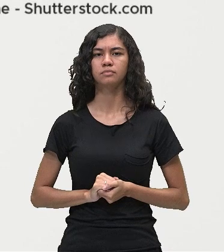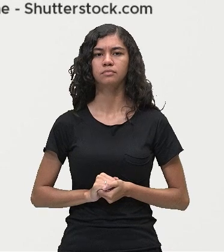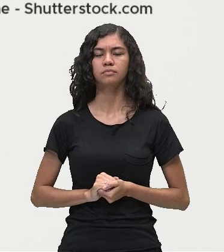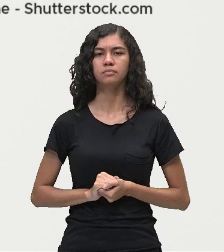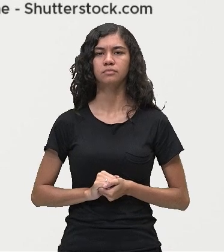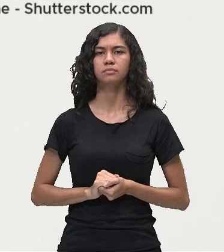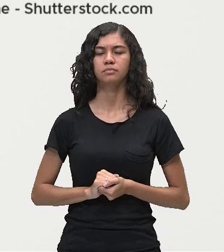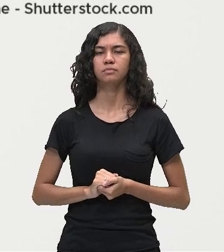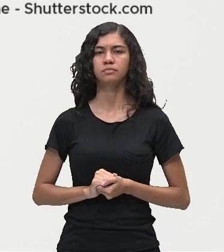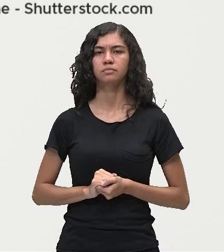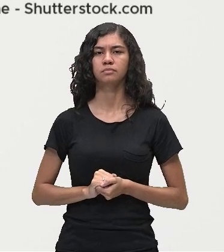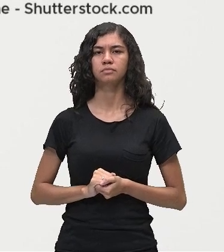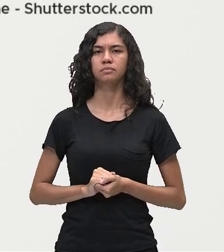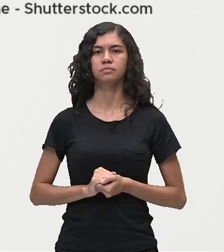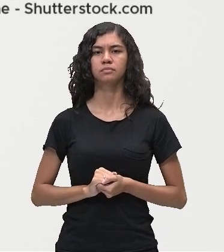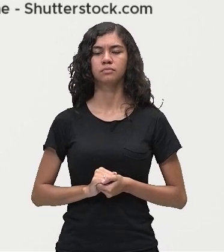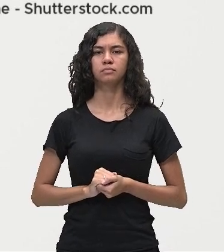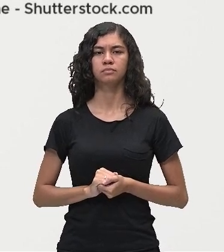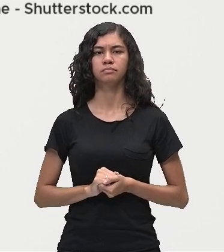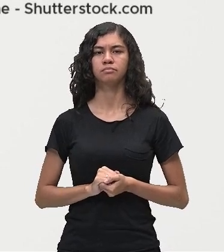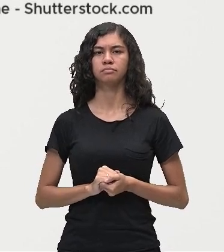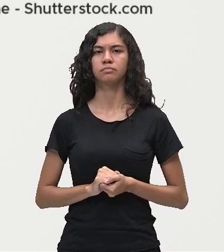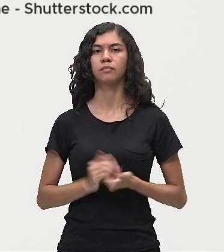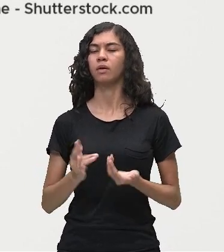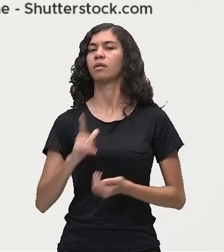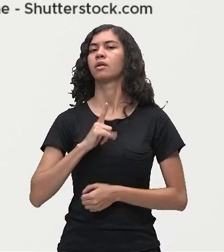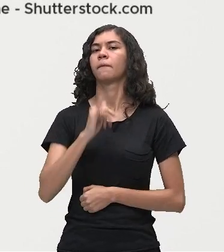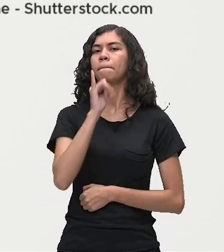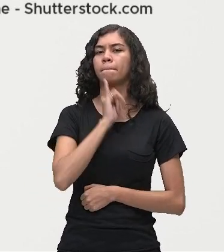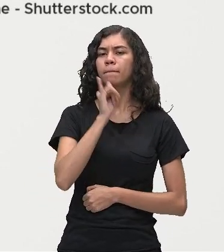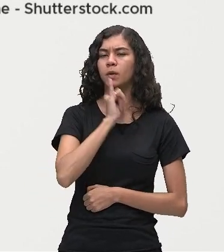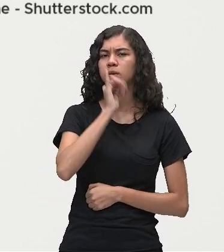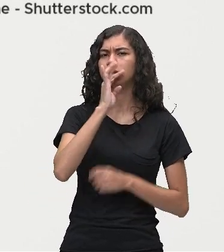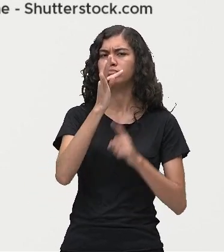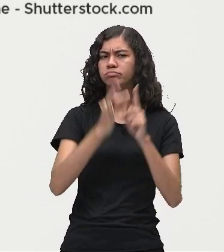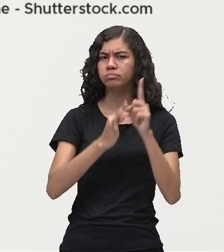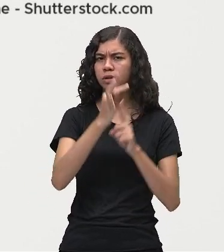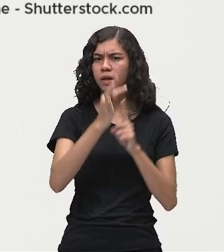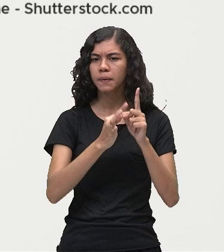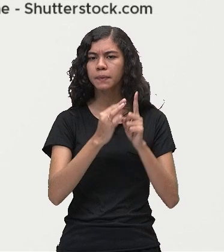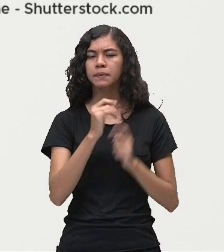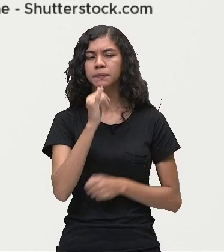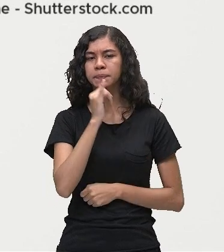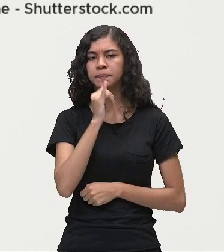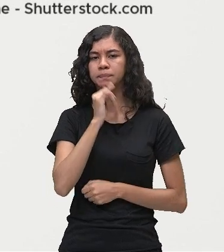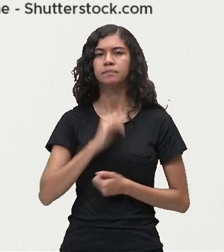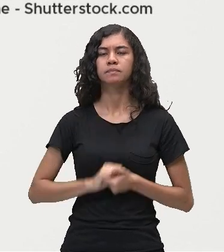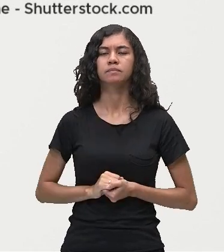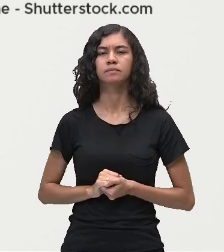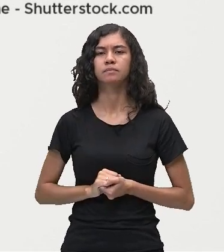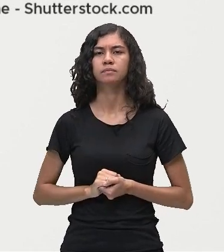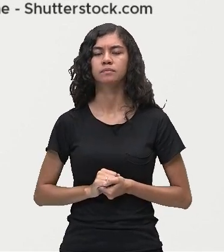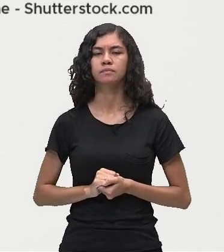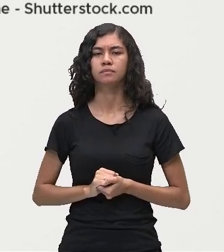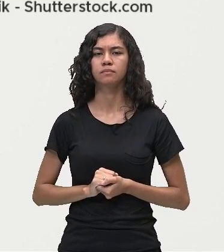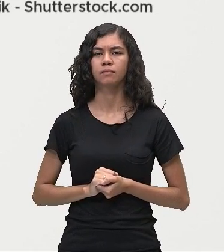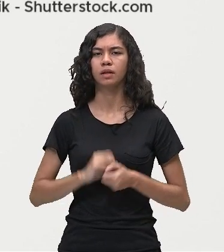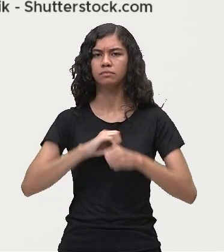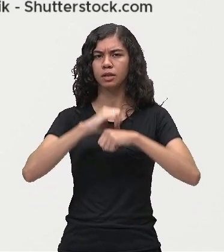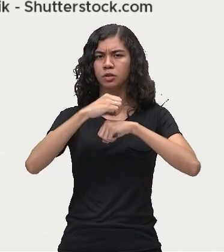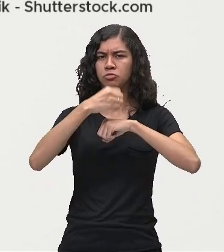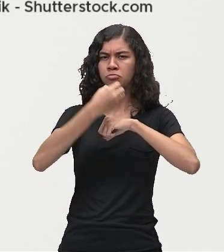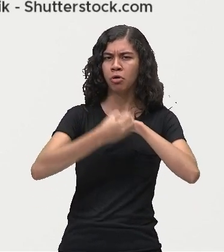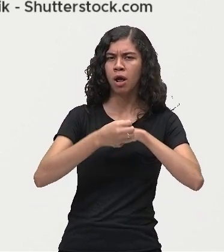Muito bem, aí vem um exemplo, né, de temperatura, que nem quando a gente esfrega a mão, e as mãos mais devagar, nossas moléculas se